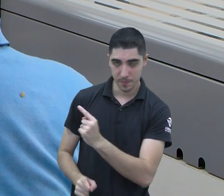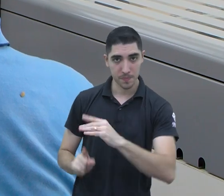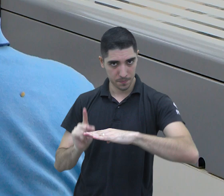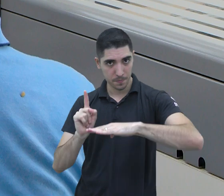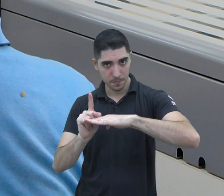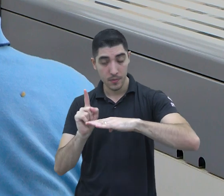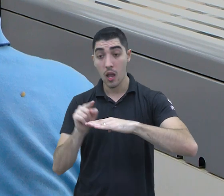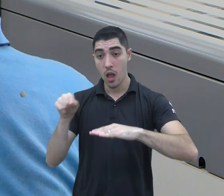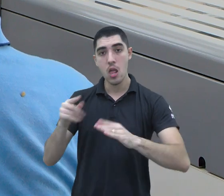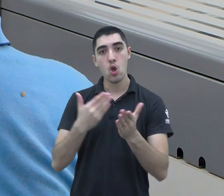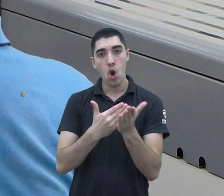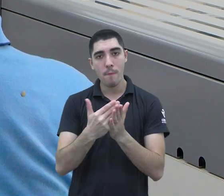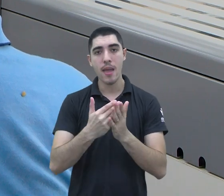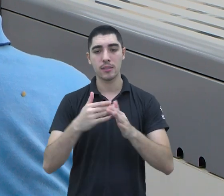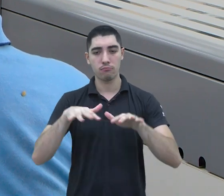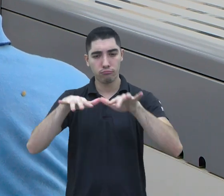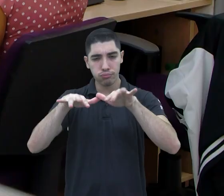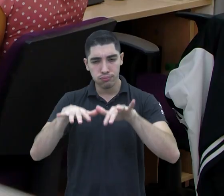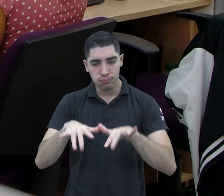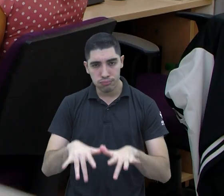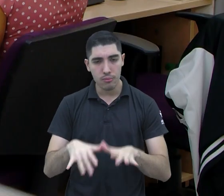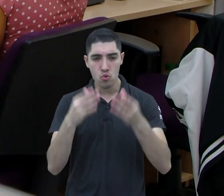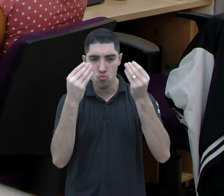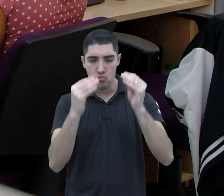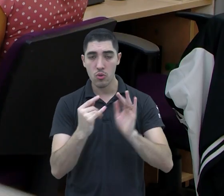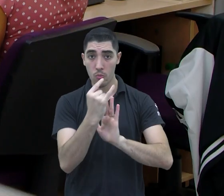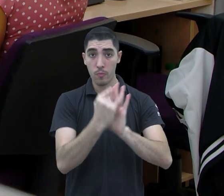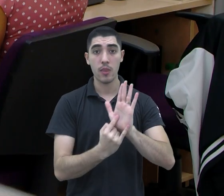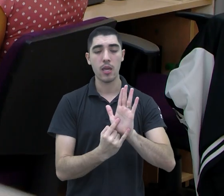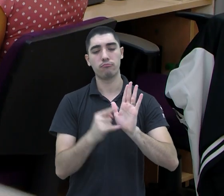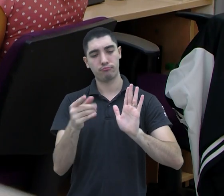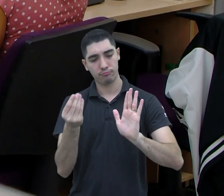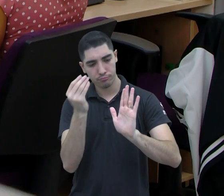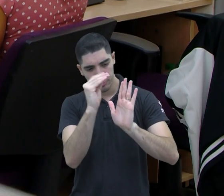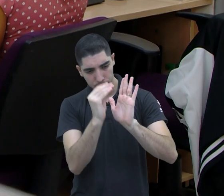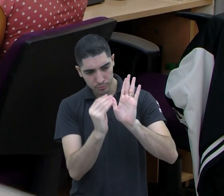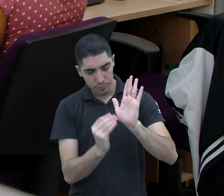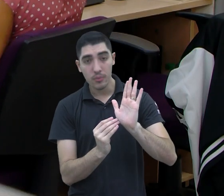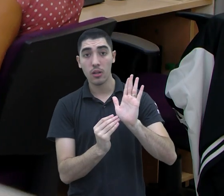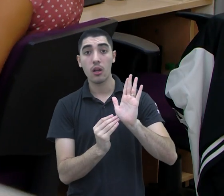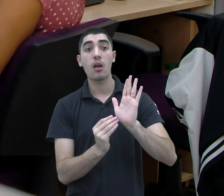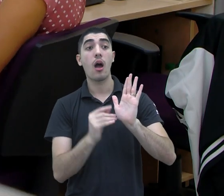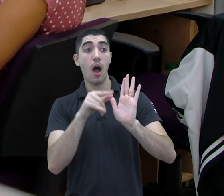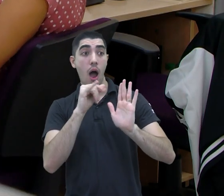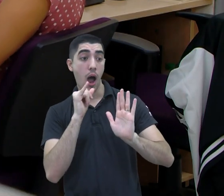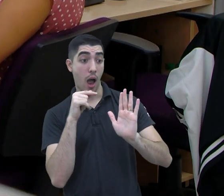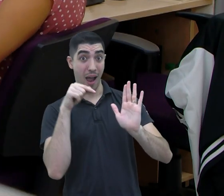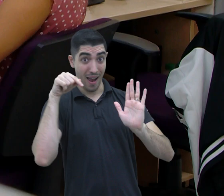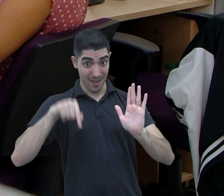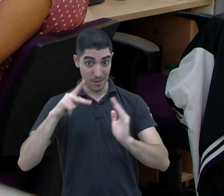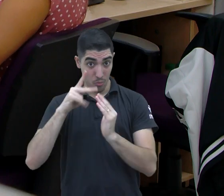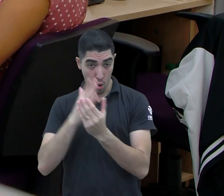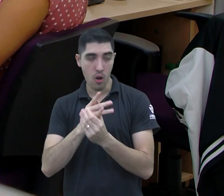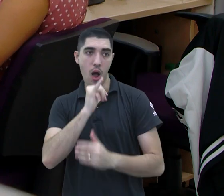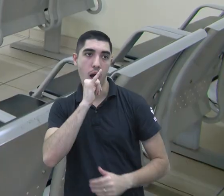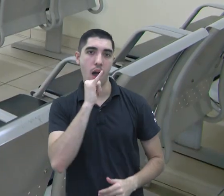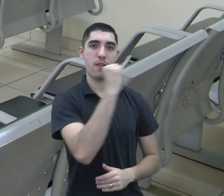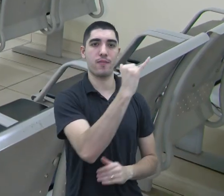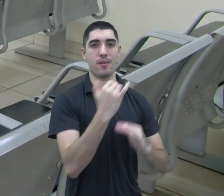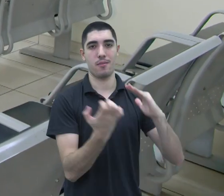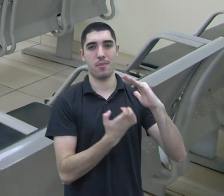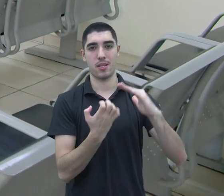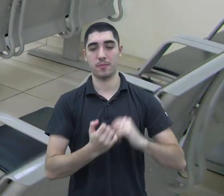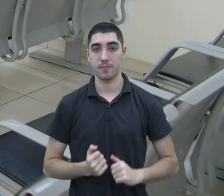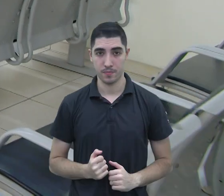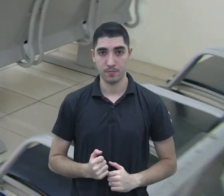feita a formalização da reclamação. O atendente recebe os documentos, elabora a reclamação e notifica a empresa.